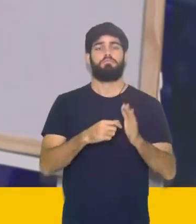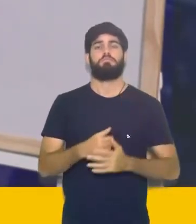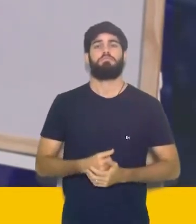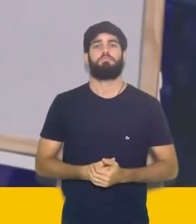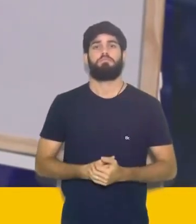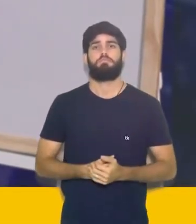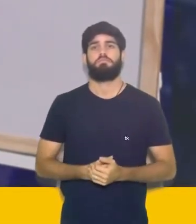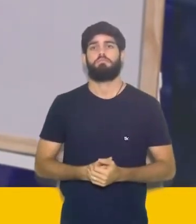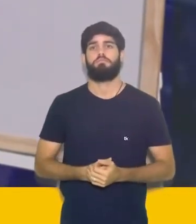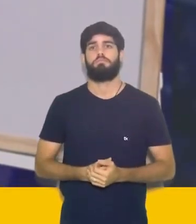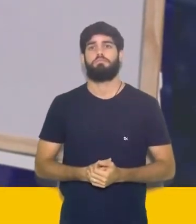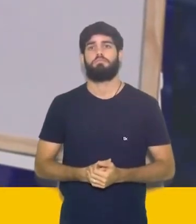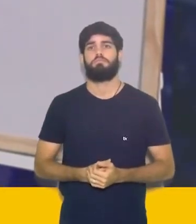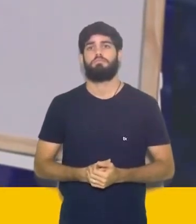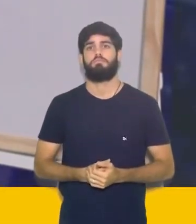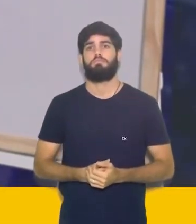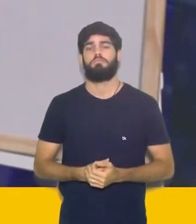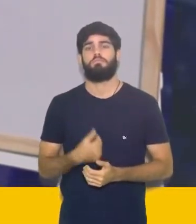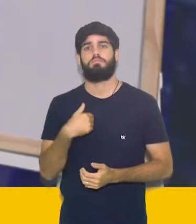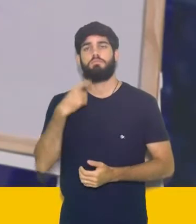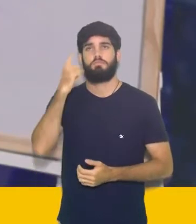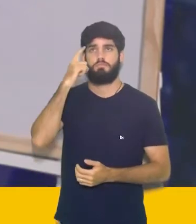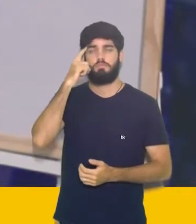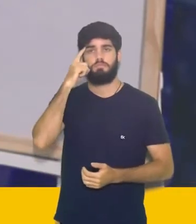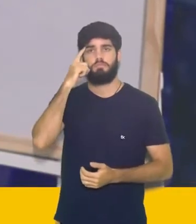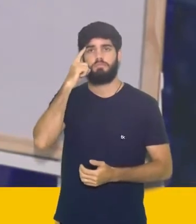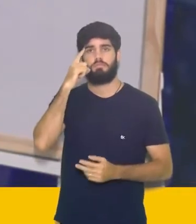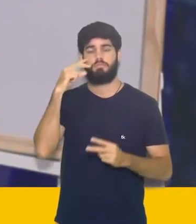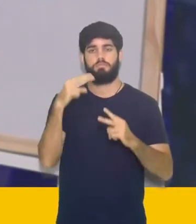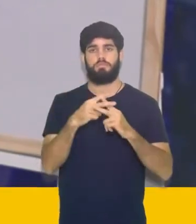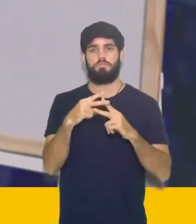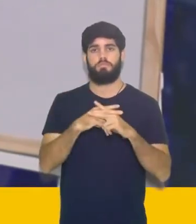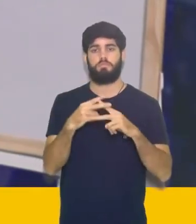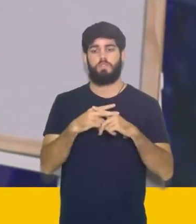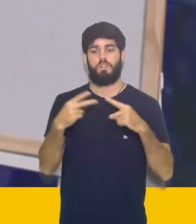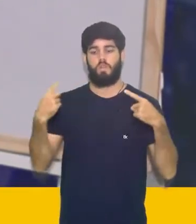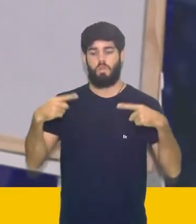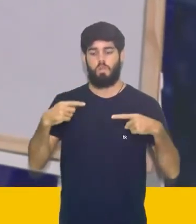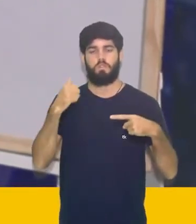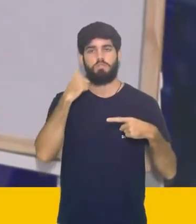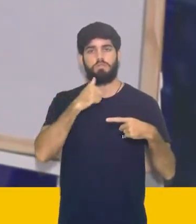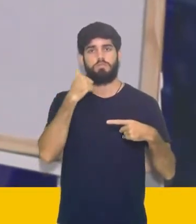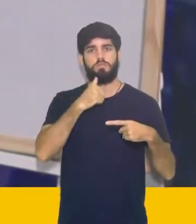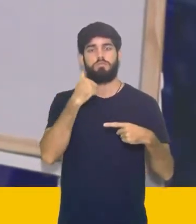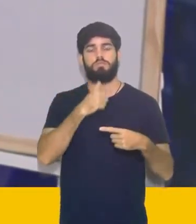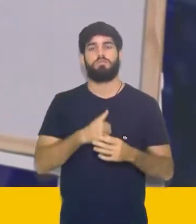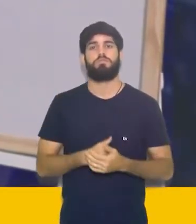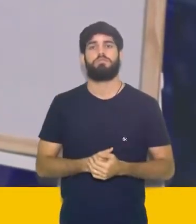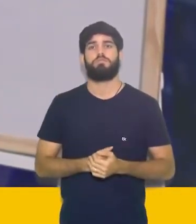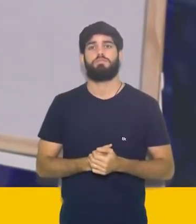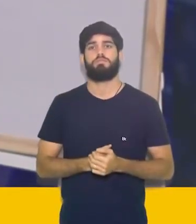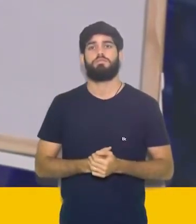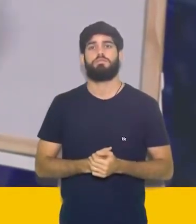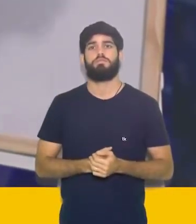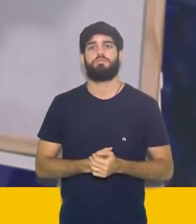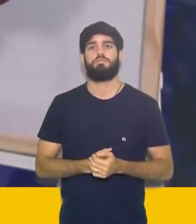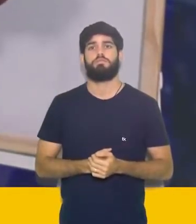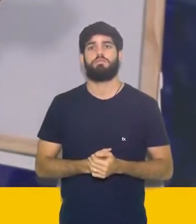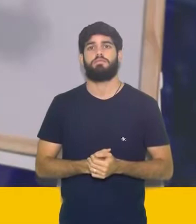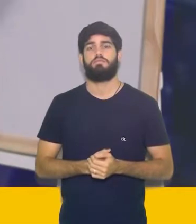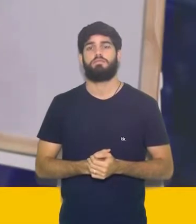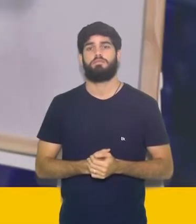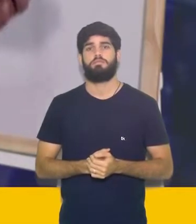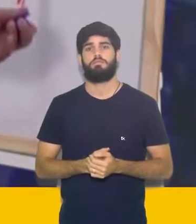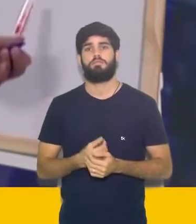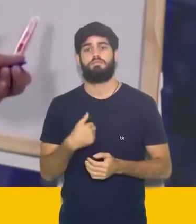Então, antes, na aula anterior, eu pensei na violência contra a mulher. E hoje, e agora, eu vou aqui pensar um